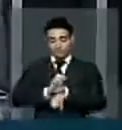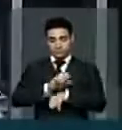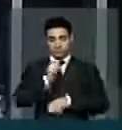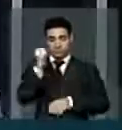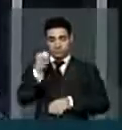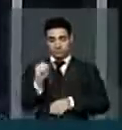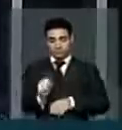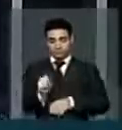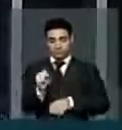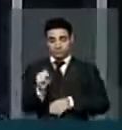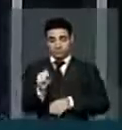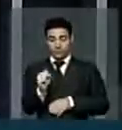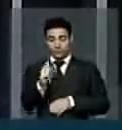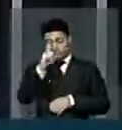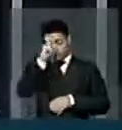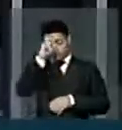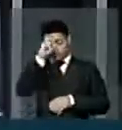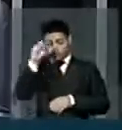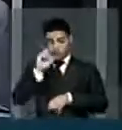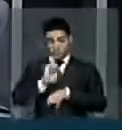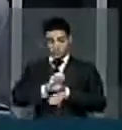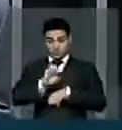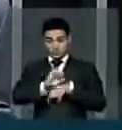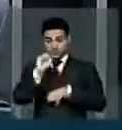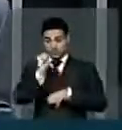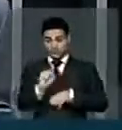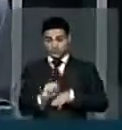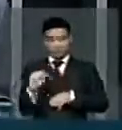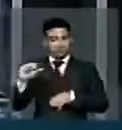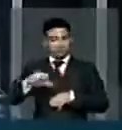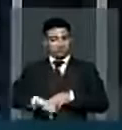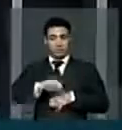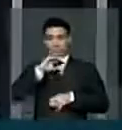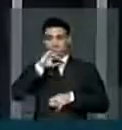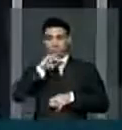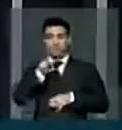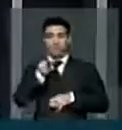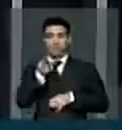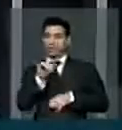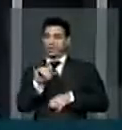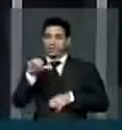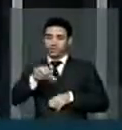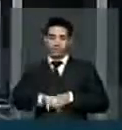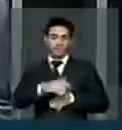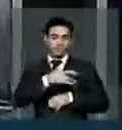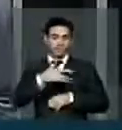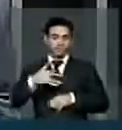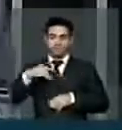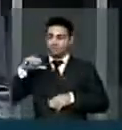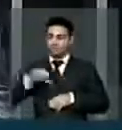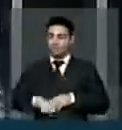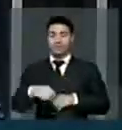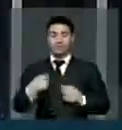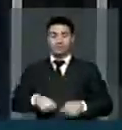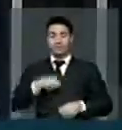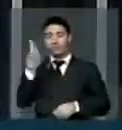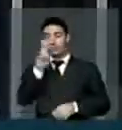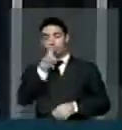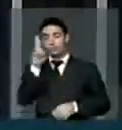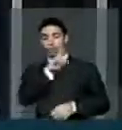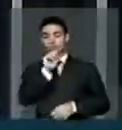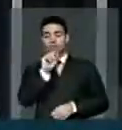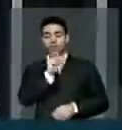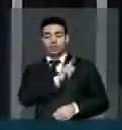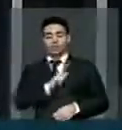dito, a saúde no estado de Sergipe está mal, está na UTI e precisa urgentemente que o governo do estado